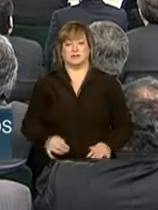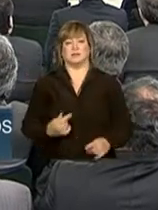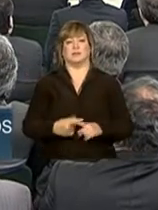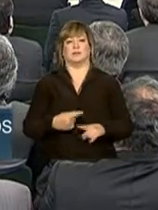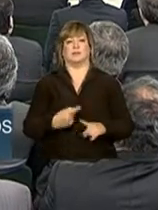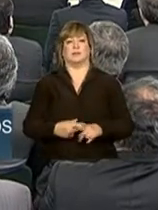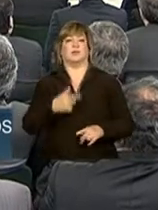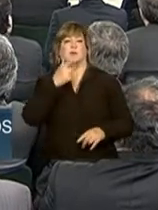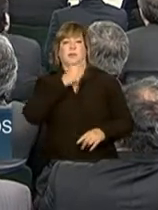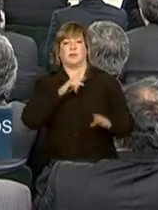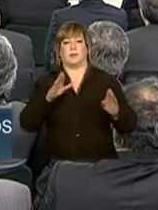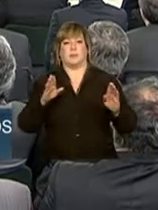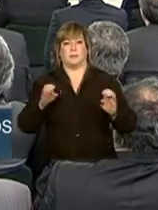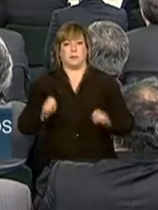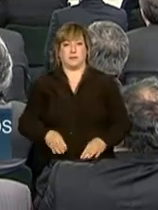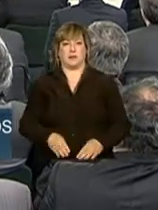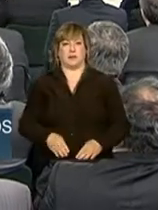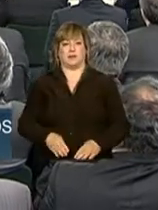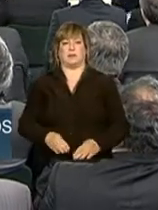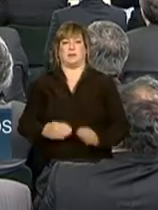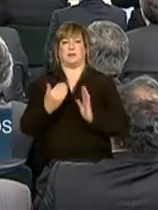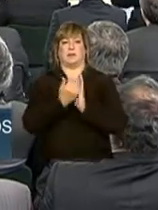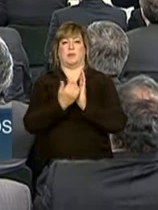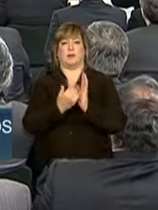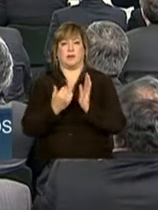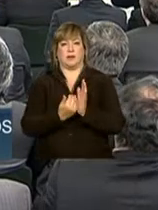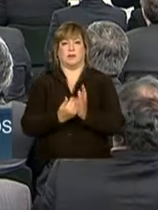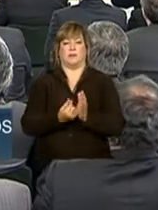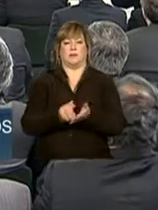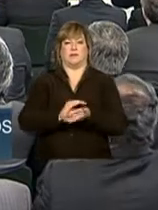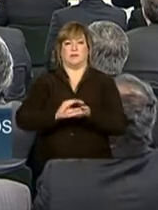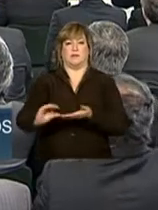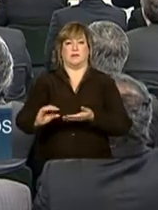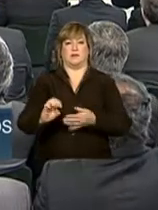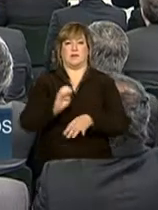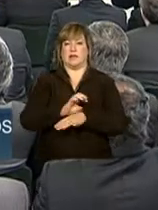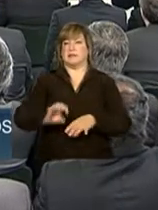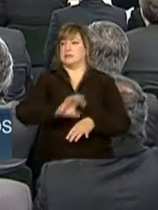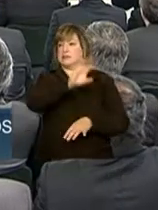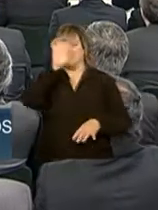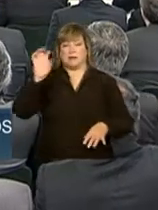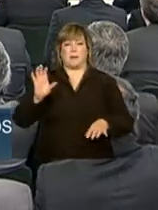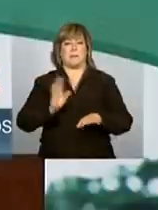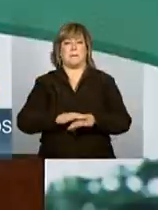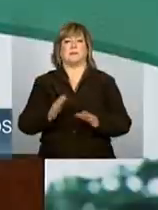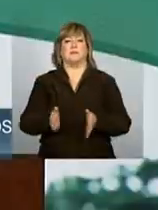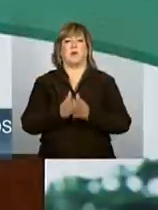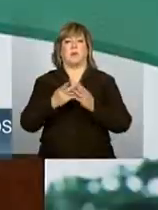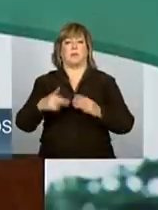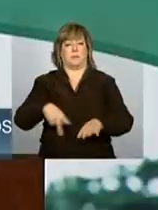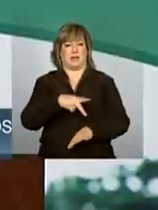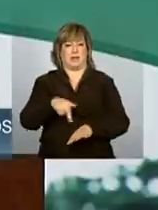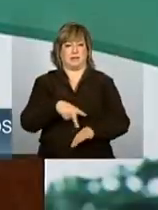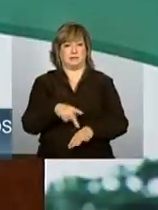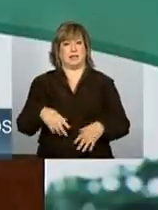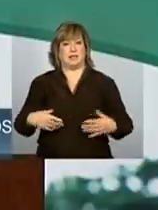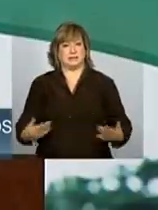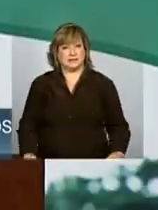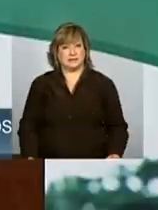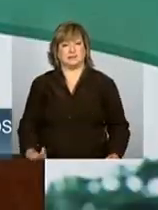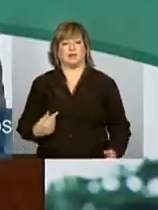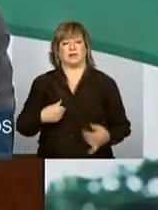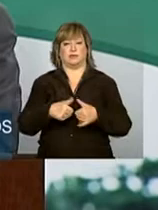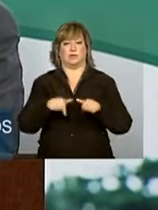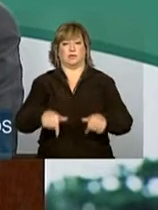pelo arrojado programa de investimento nos estados mais pobres do país. Desta forma, senhora presidente, estou